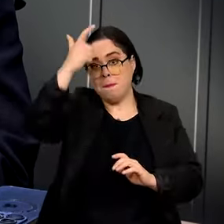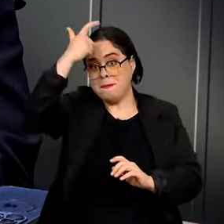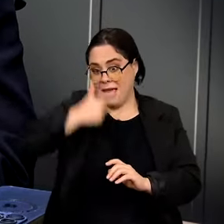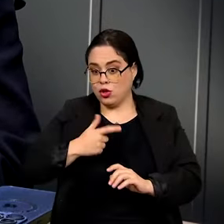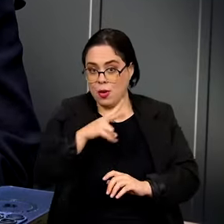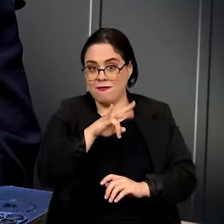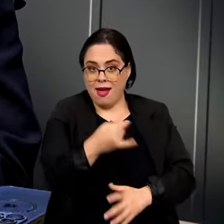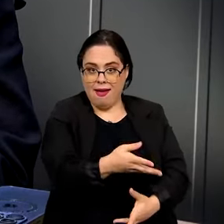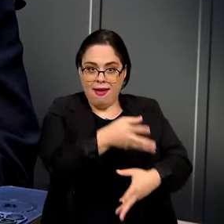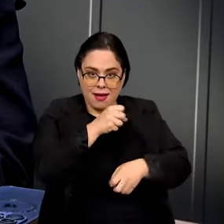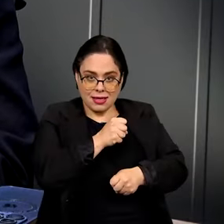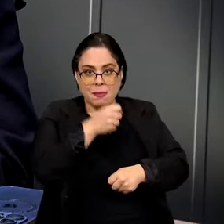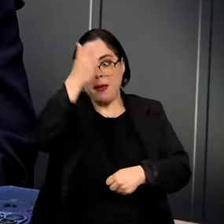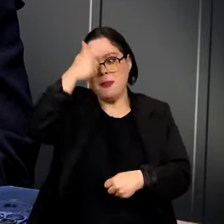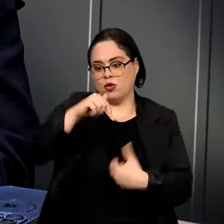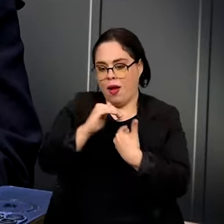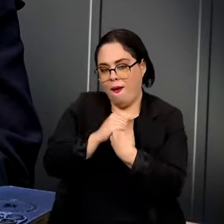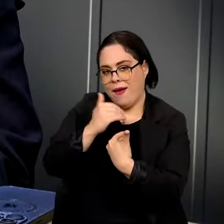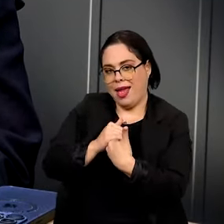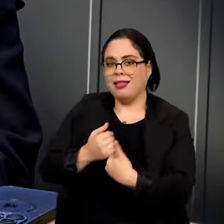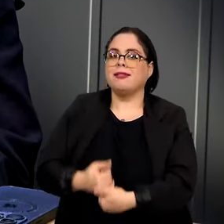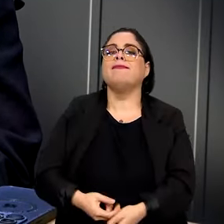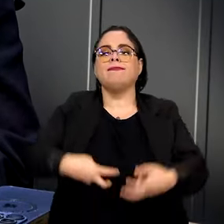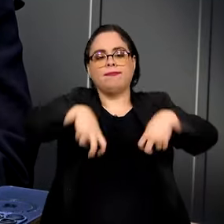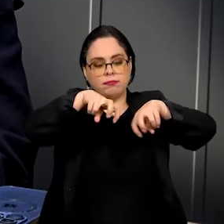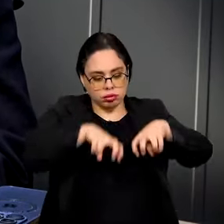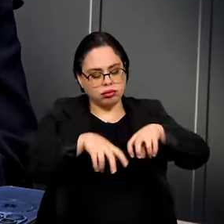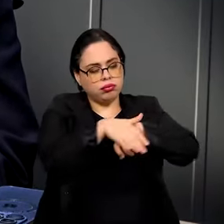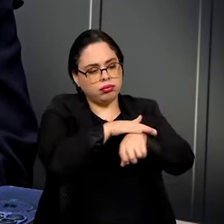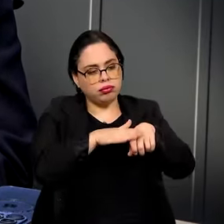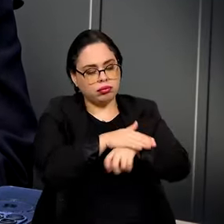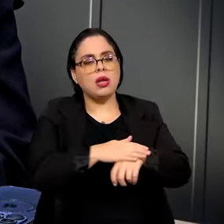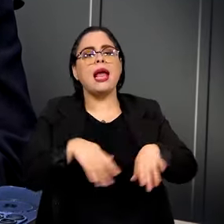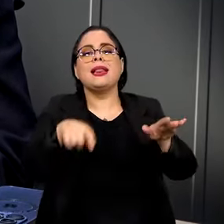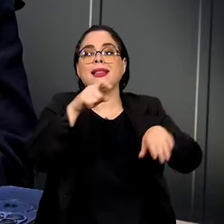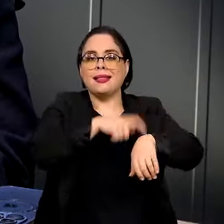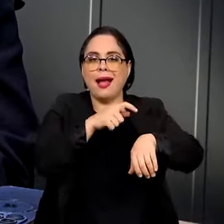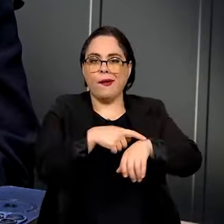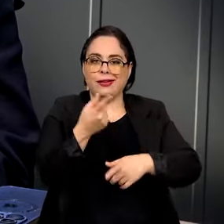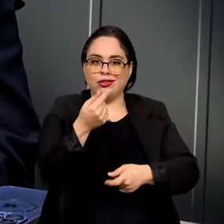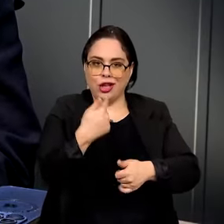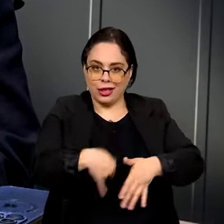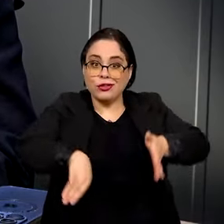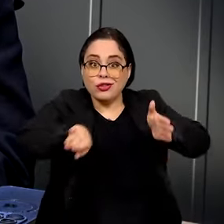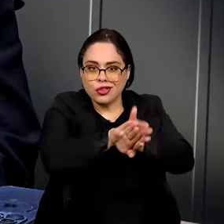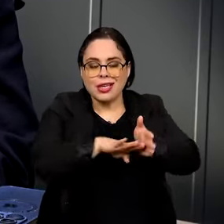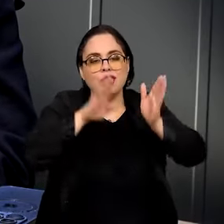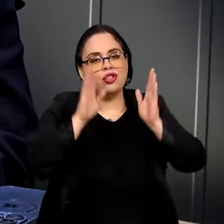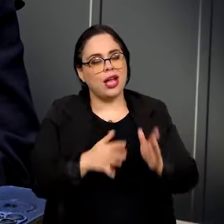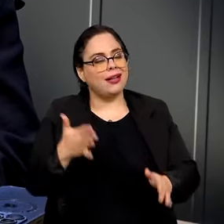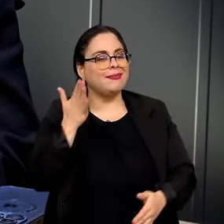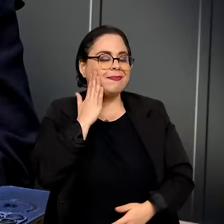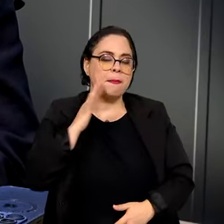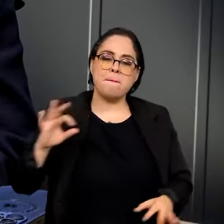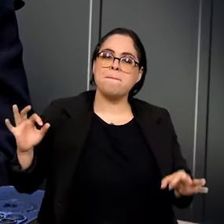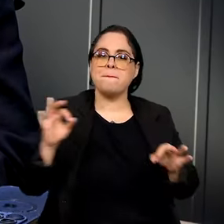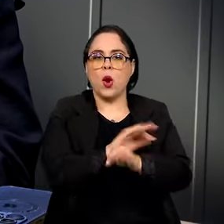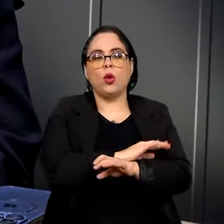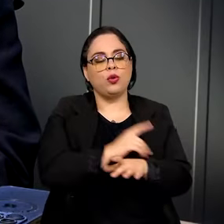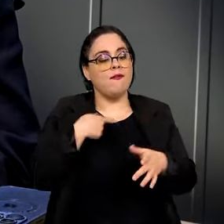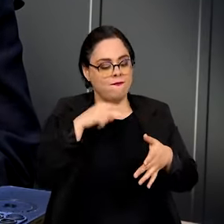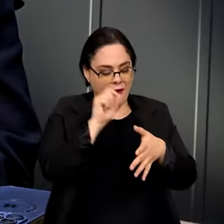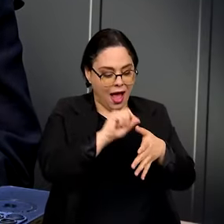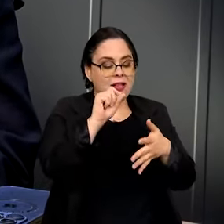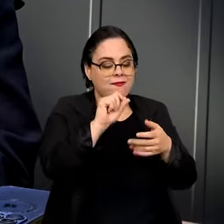beneficiário do crédito e aí é quando for financiar Ele já sabe Exatamente é o que deve